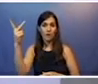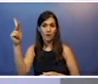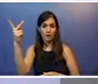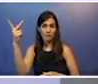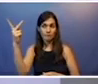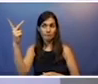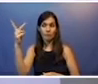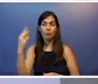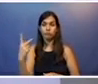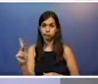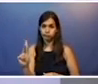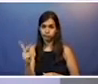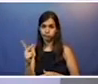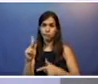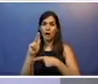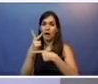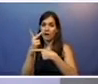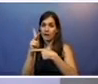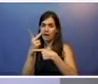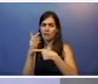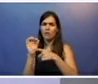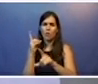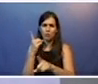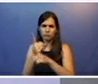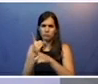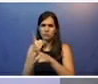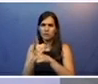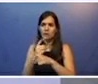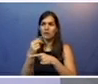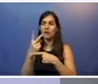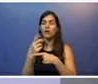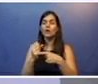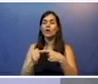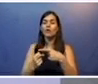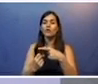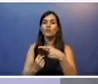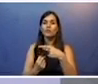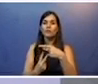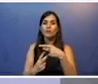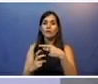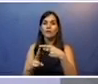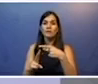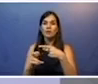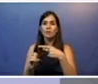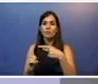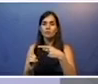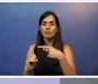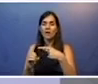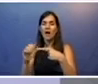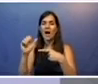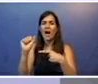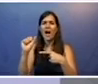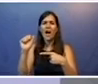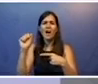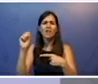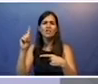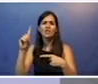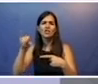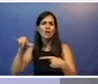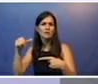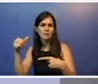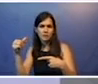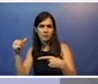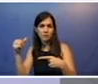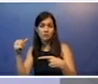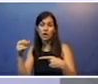gente quer encontrar, né? O alfa que é 20 graus. Só que o cateto adjacente dele